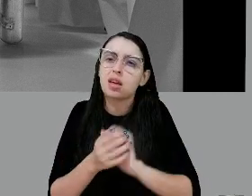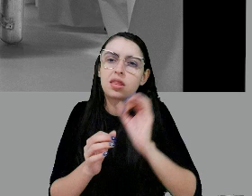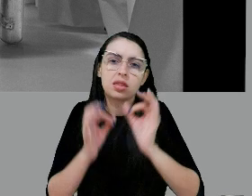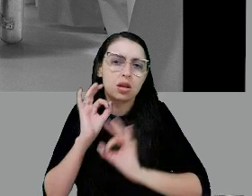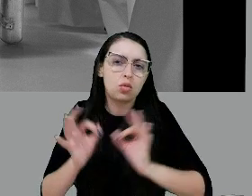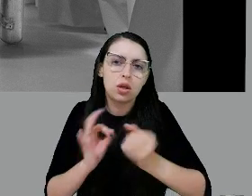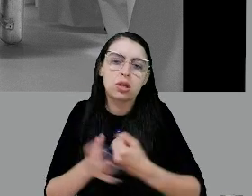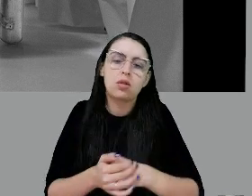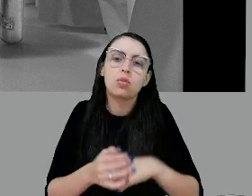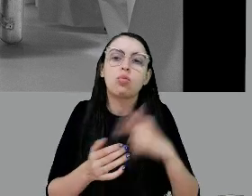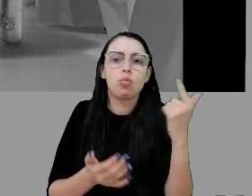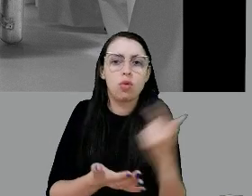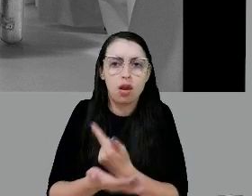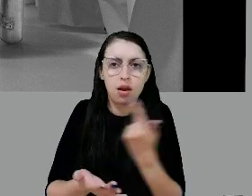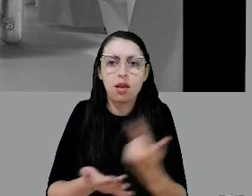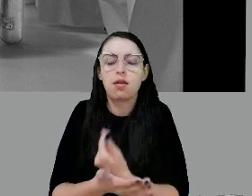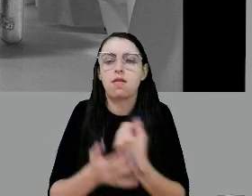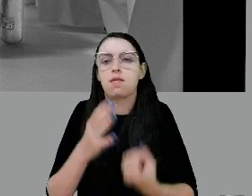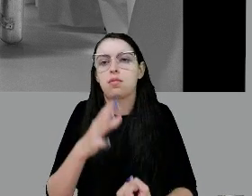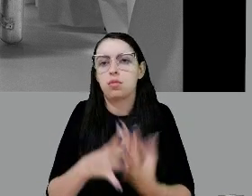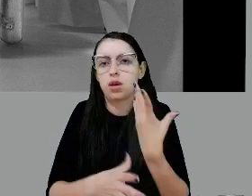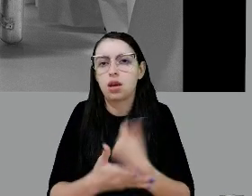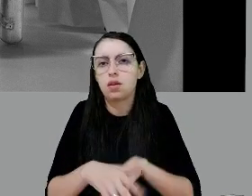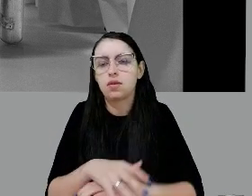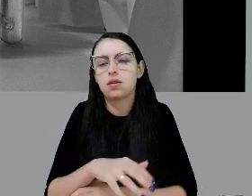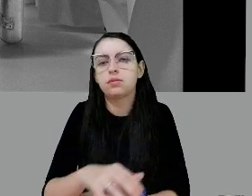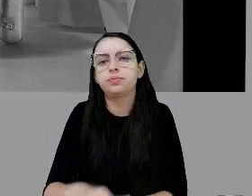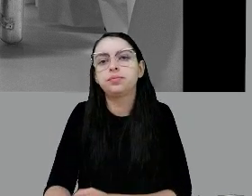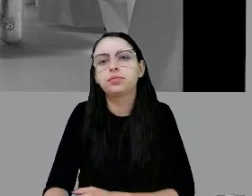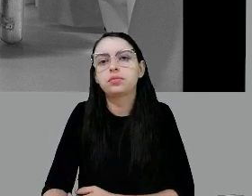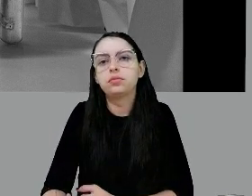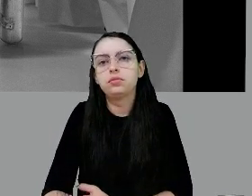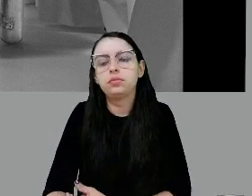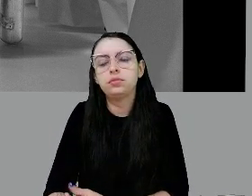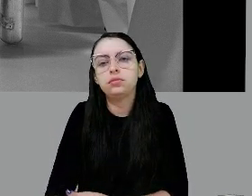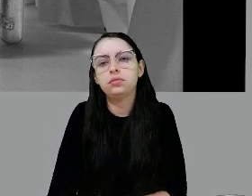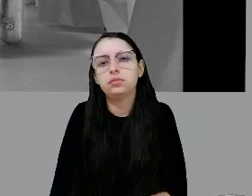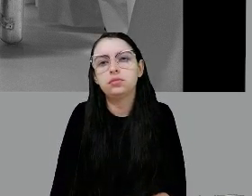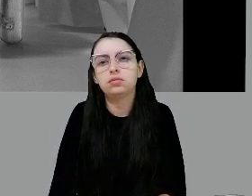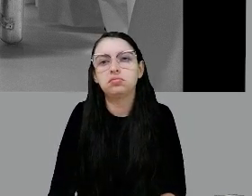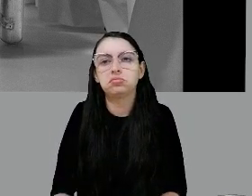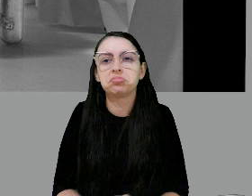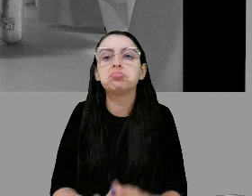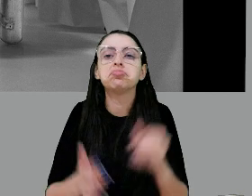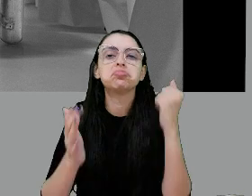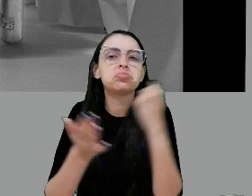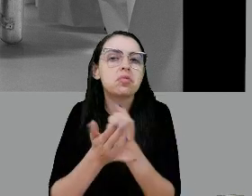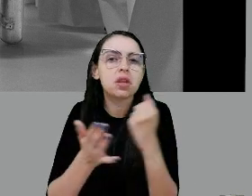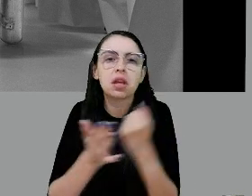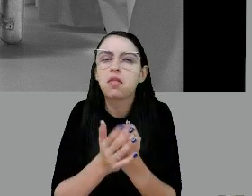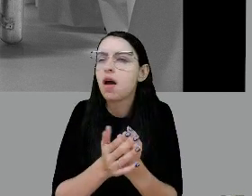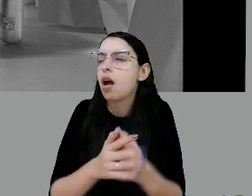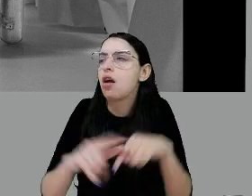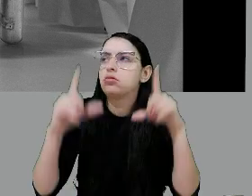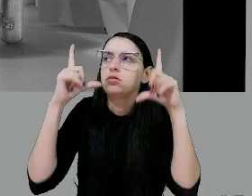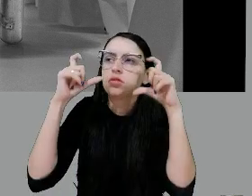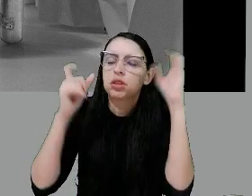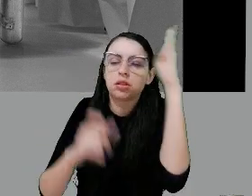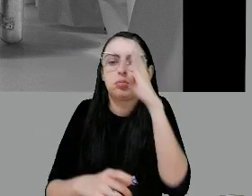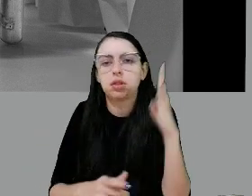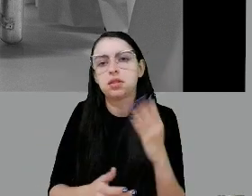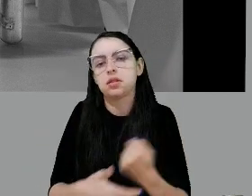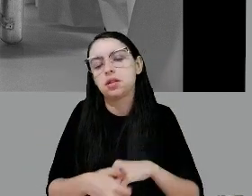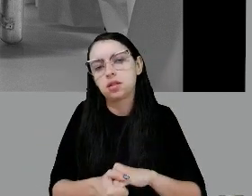Dessas 270, vai se formar um livro que, mais uma vez, eu ressalto que vai ser um marco na fotografia